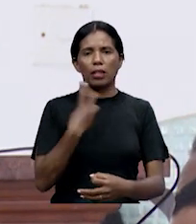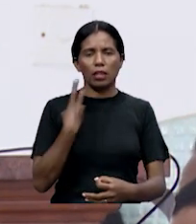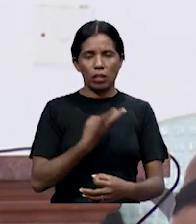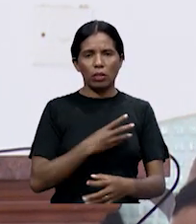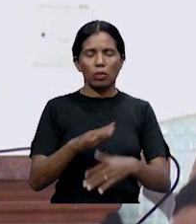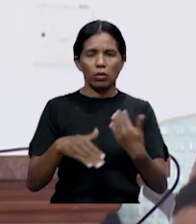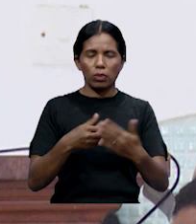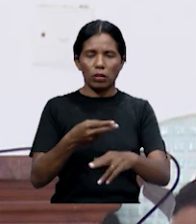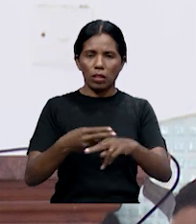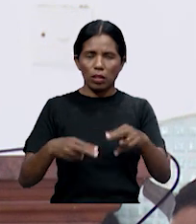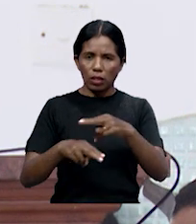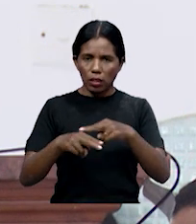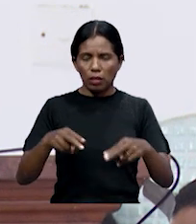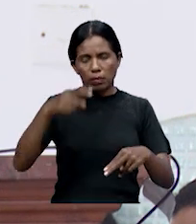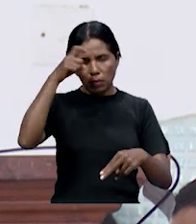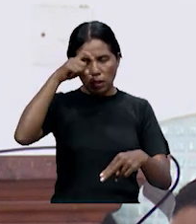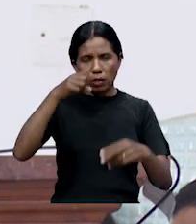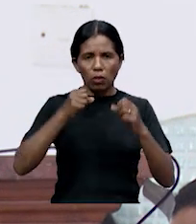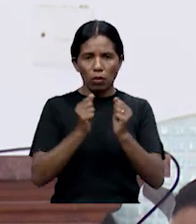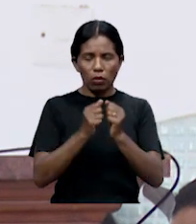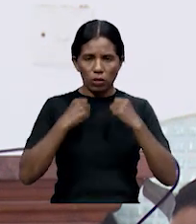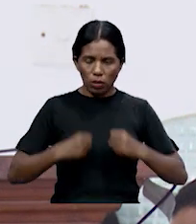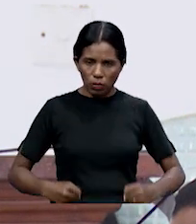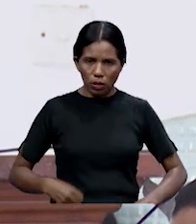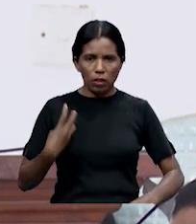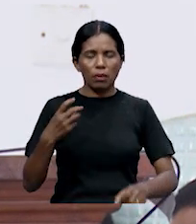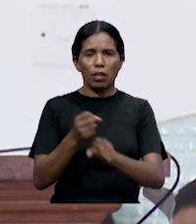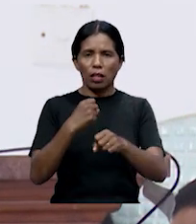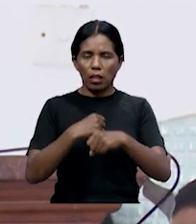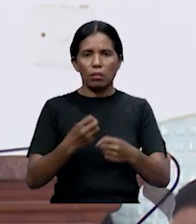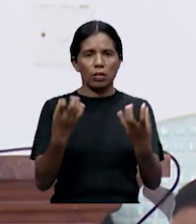o se liman, matene, o saúde, nem tebel halo boat barak.